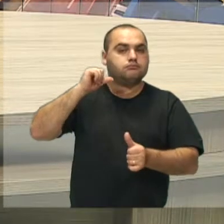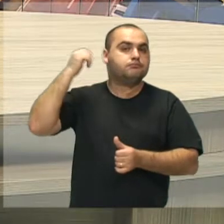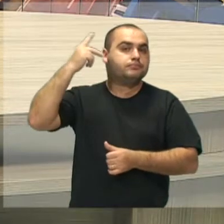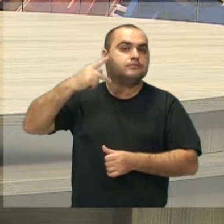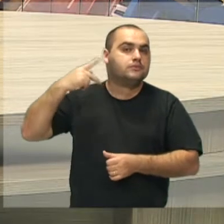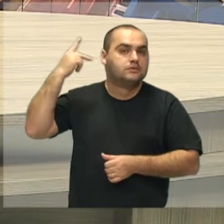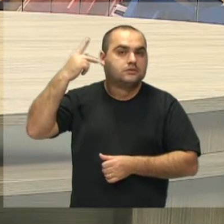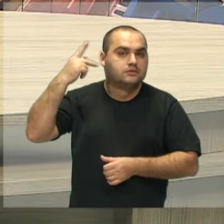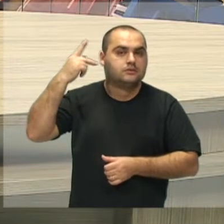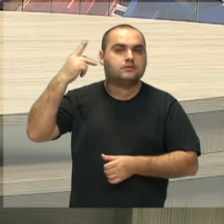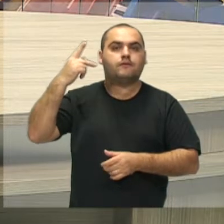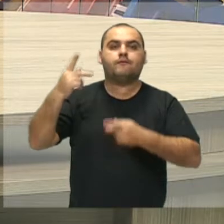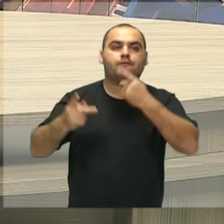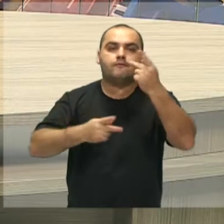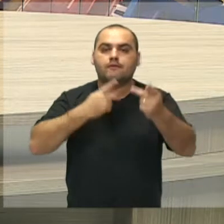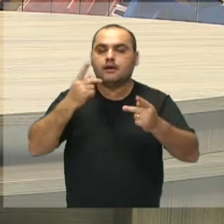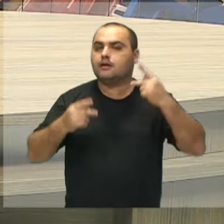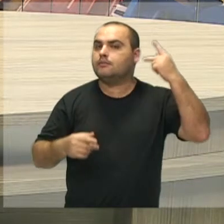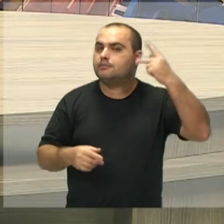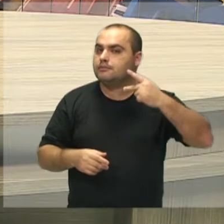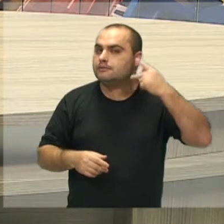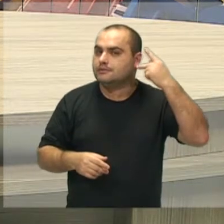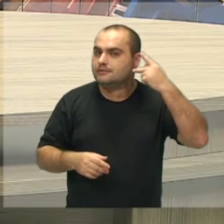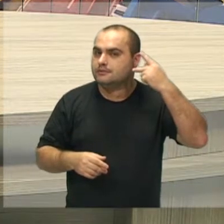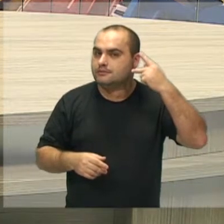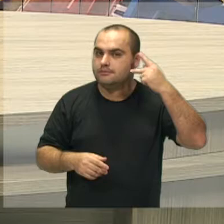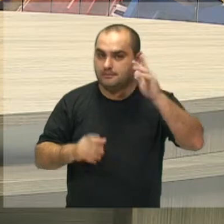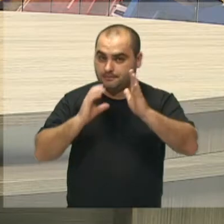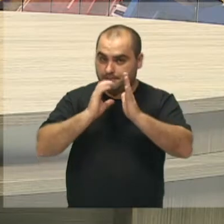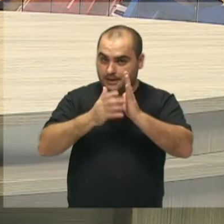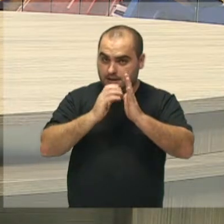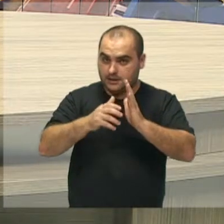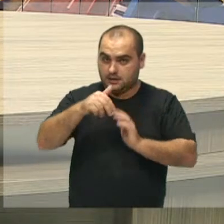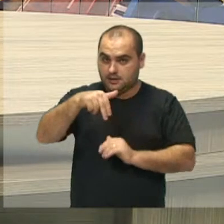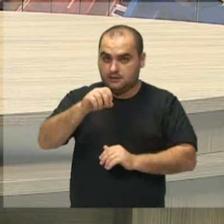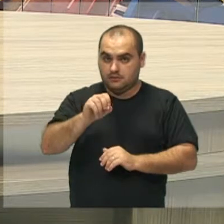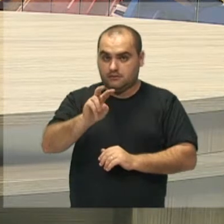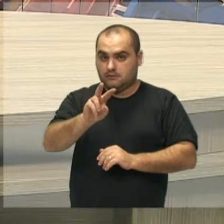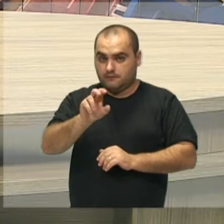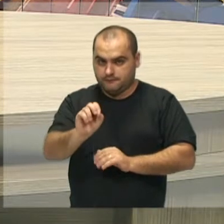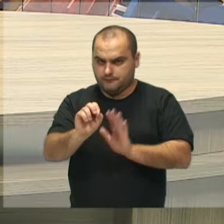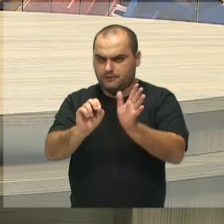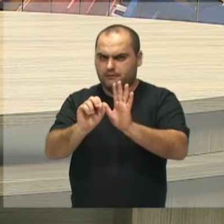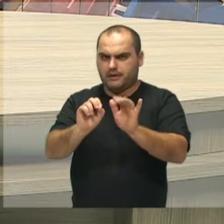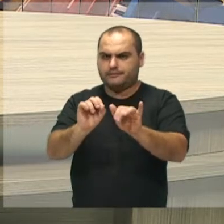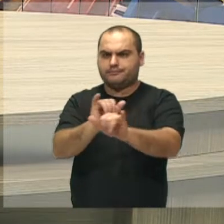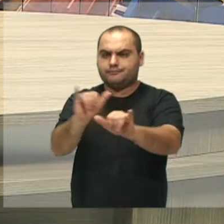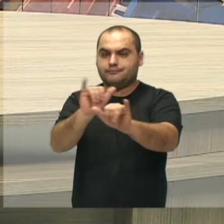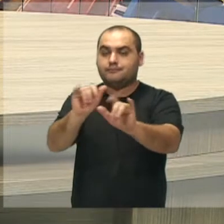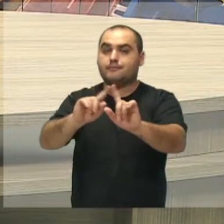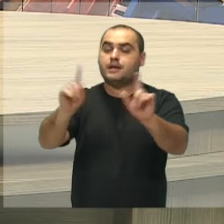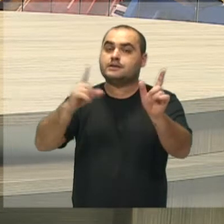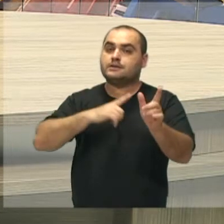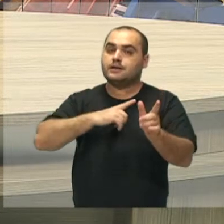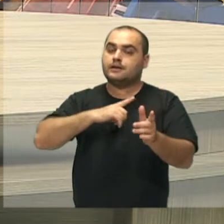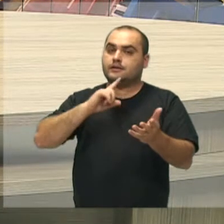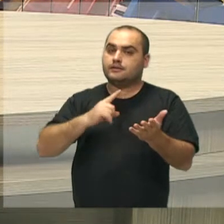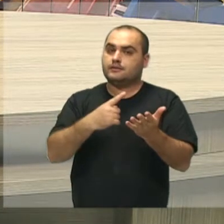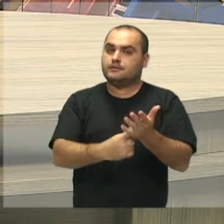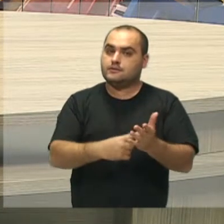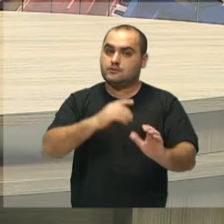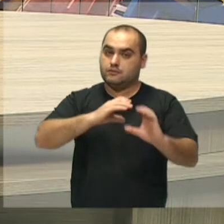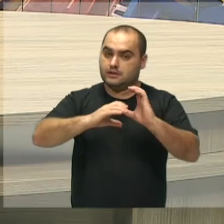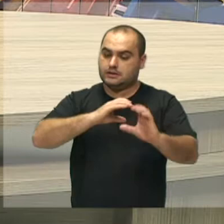se fala política também. Principalmente o Partido Novo. Não estou fazendo uma propaganda do partido, mas ele tem uma configuração de comunicação